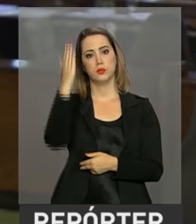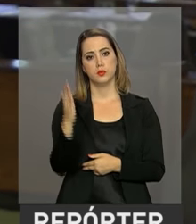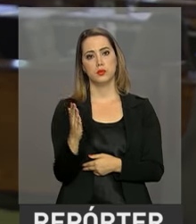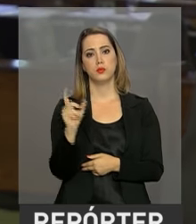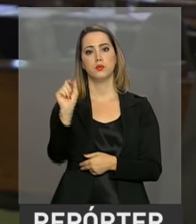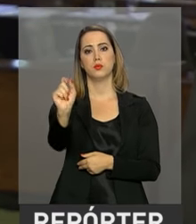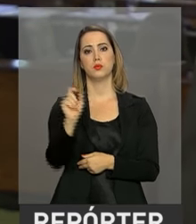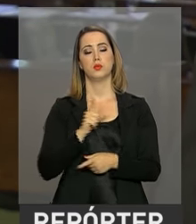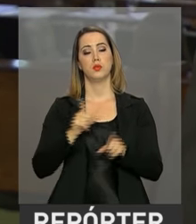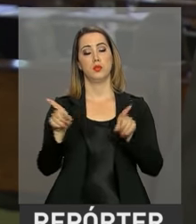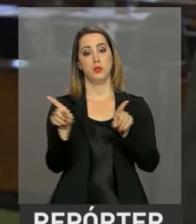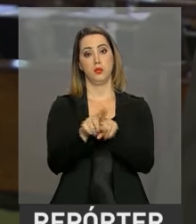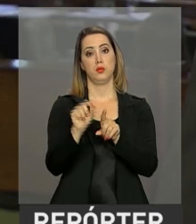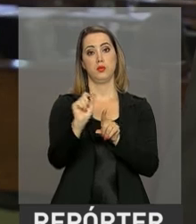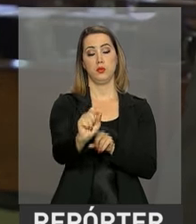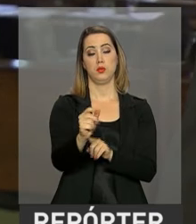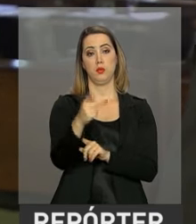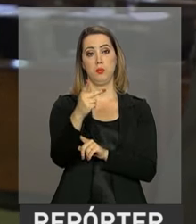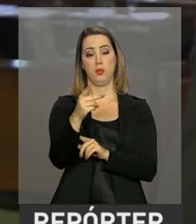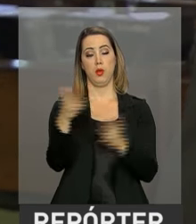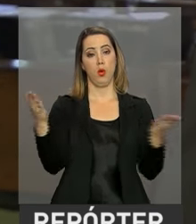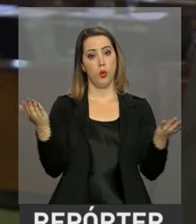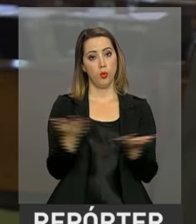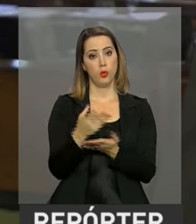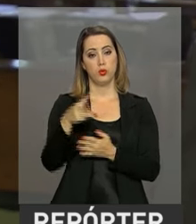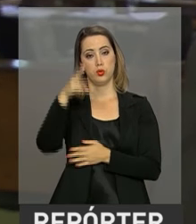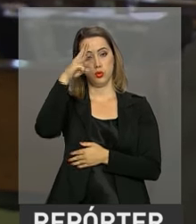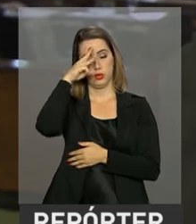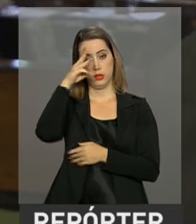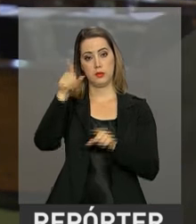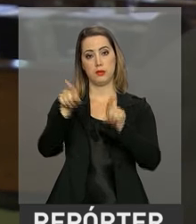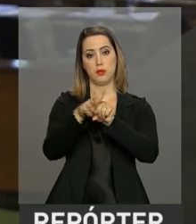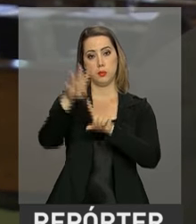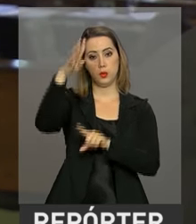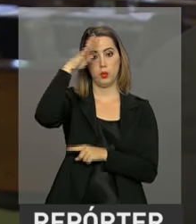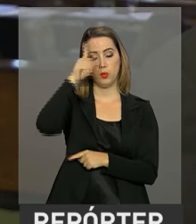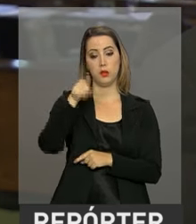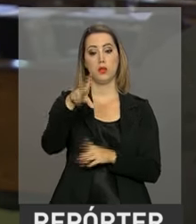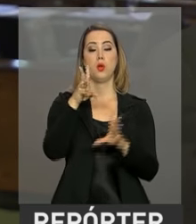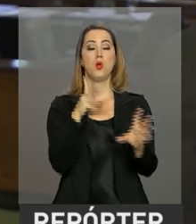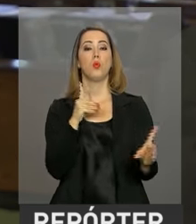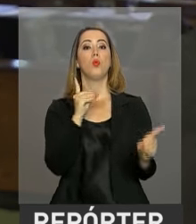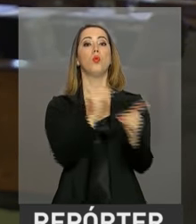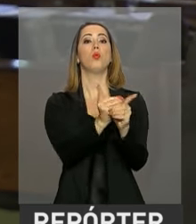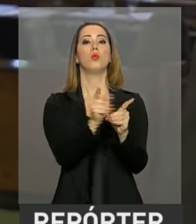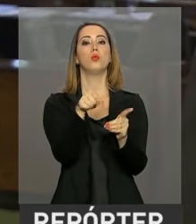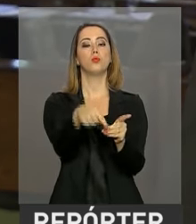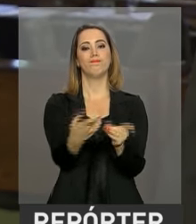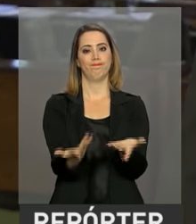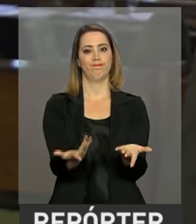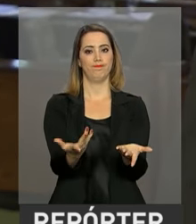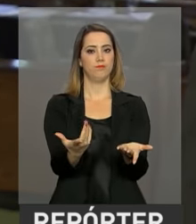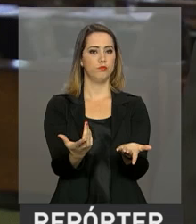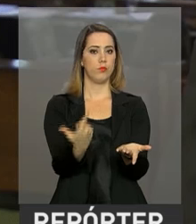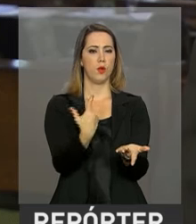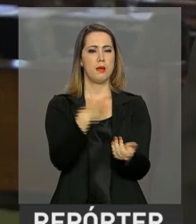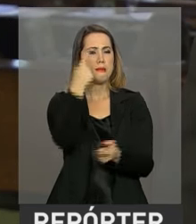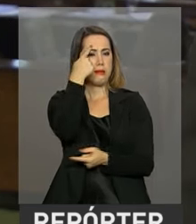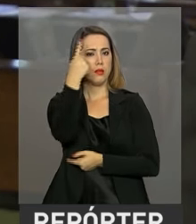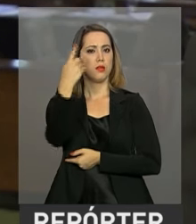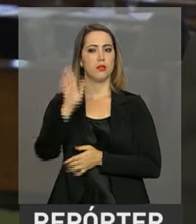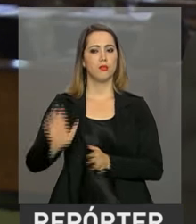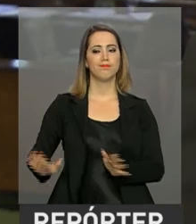Brasileira de Desenvolvimento promovem nesta terça e quarta-feira esse encontro. A ideia é justamente